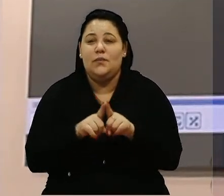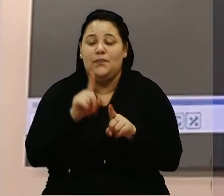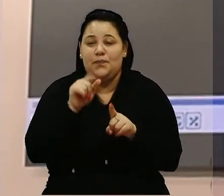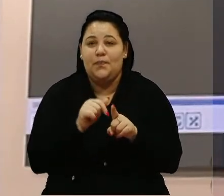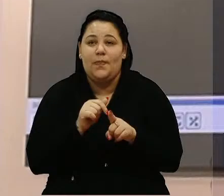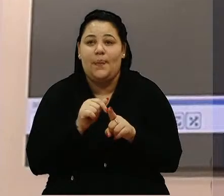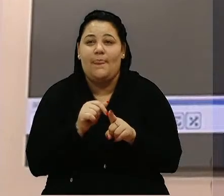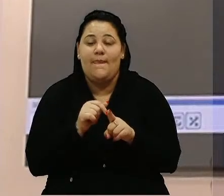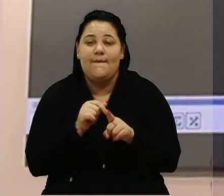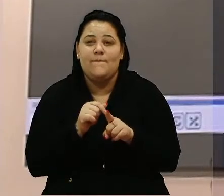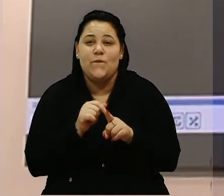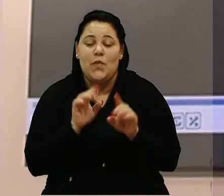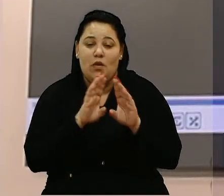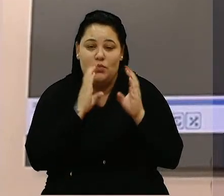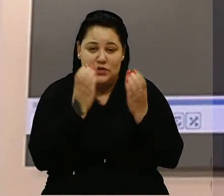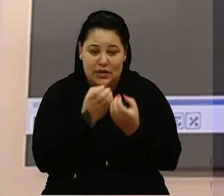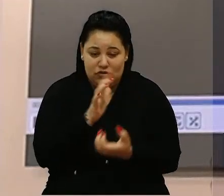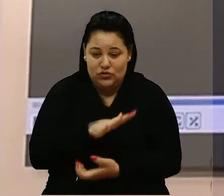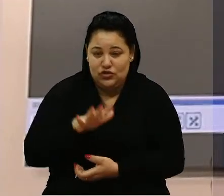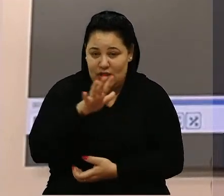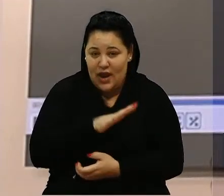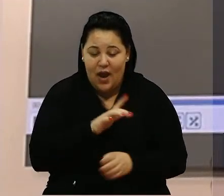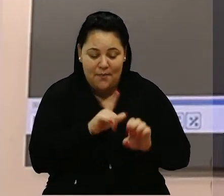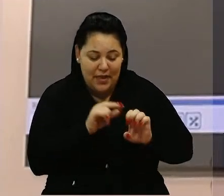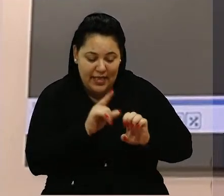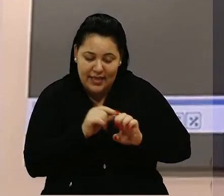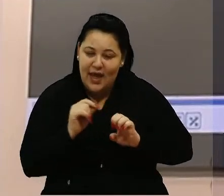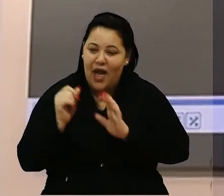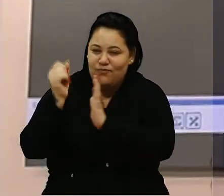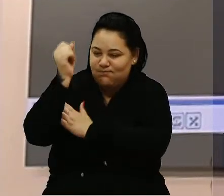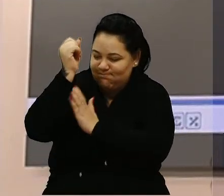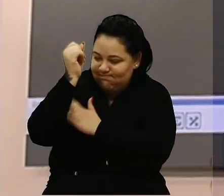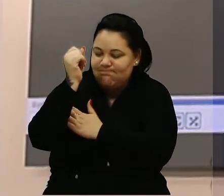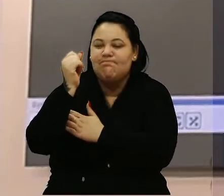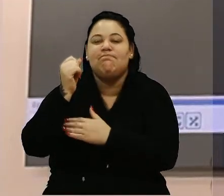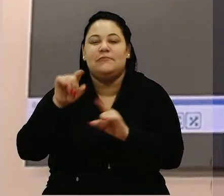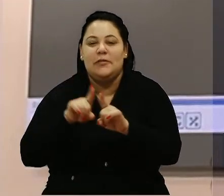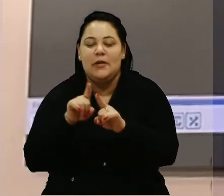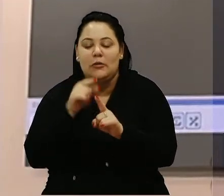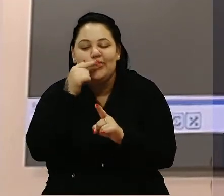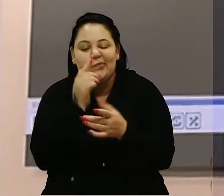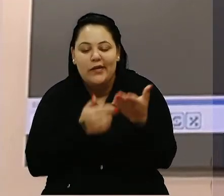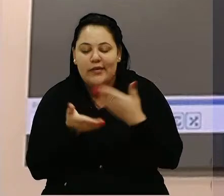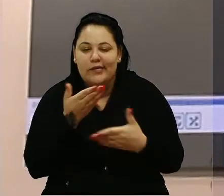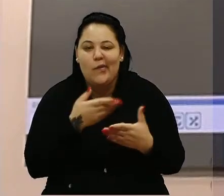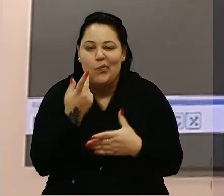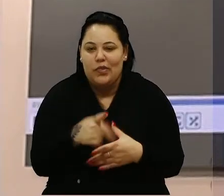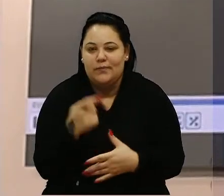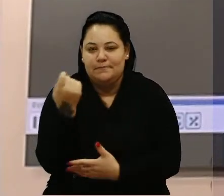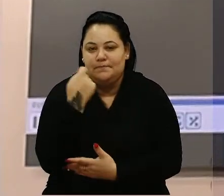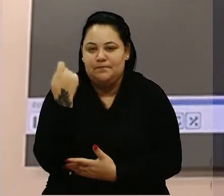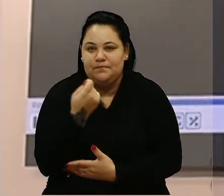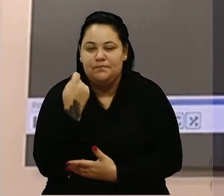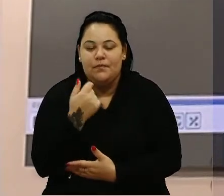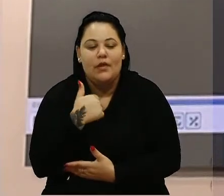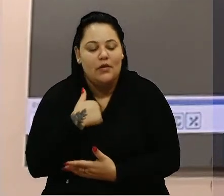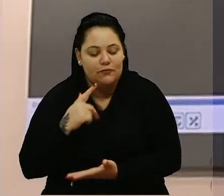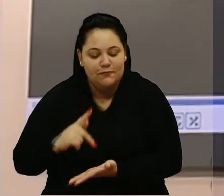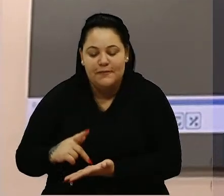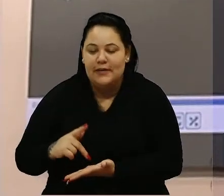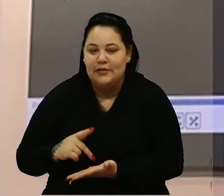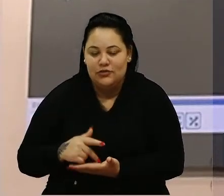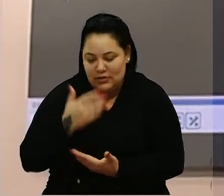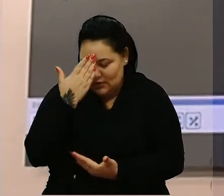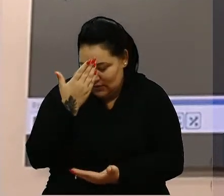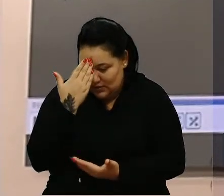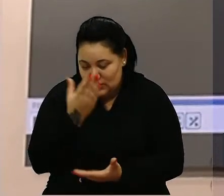militares, a comunidade, empresários, braço a braço para a gente conseguir atender o nosso Estado do Rio Grande do Sul. Sou eternamente grato, né,